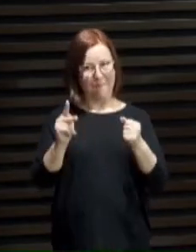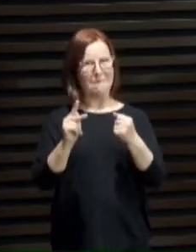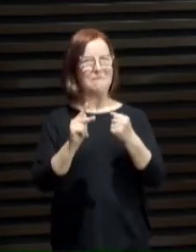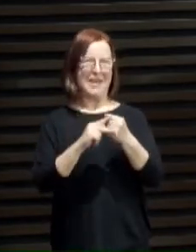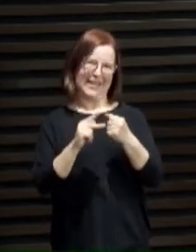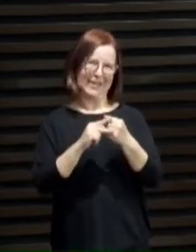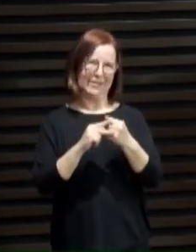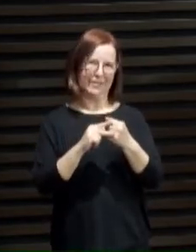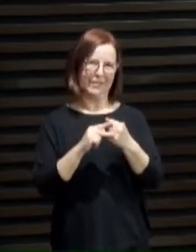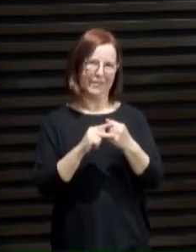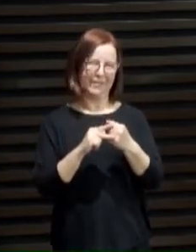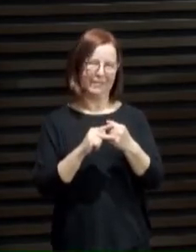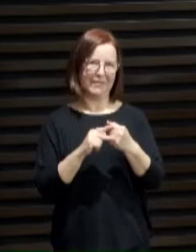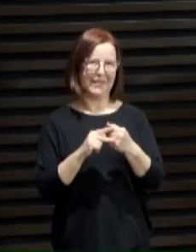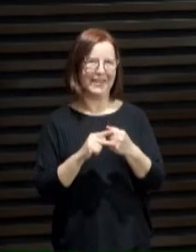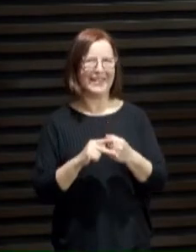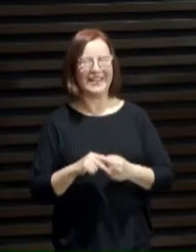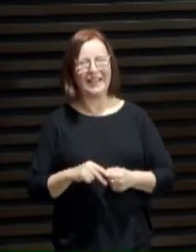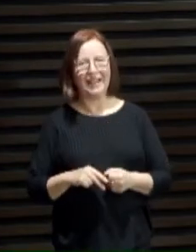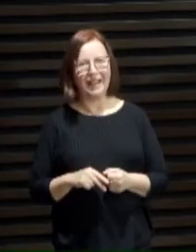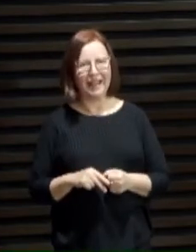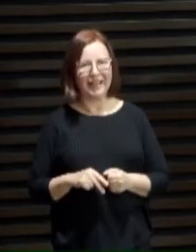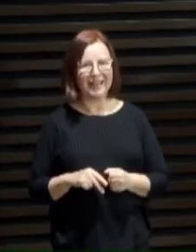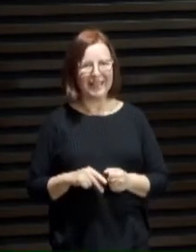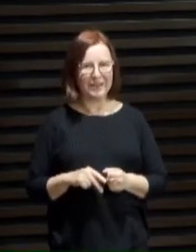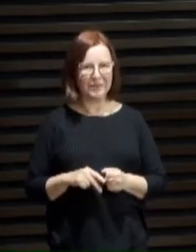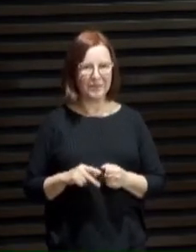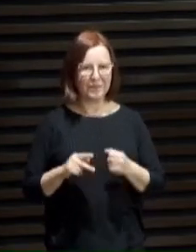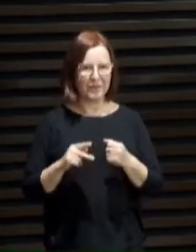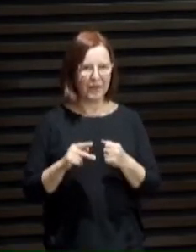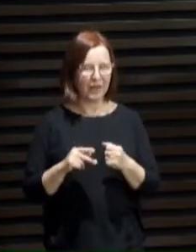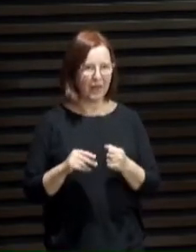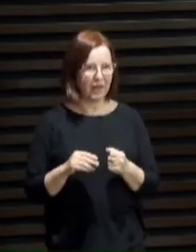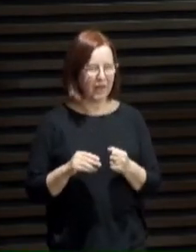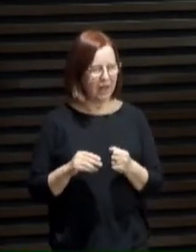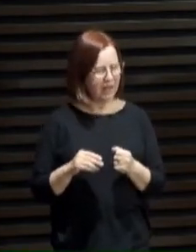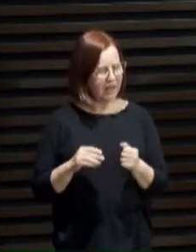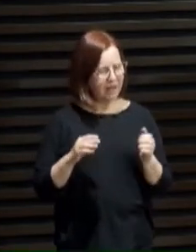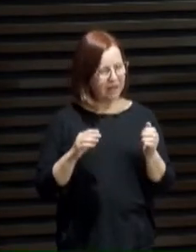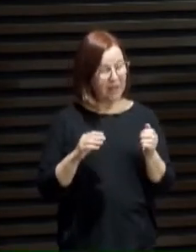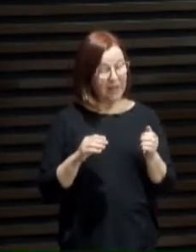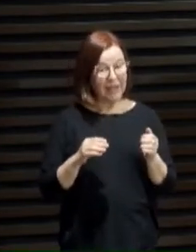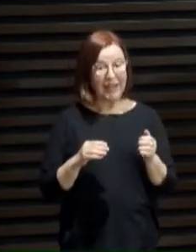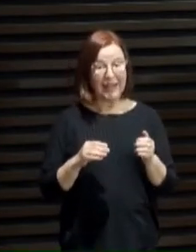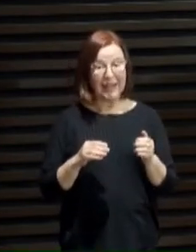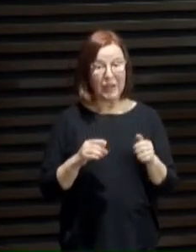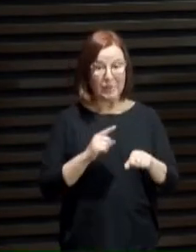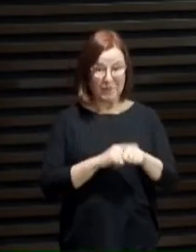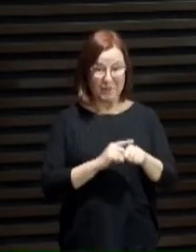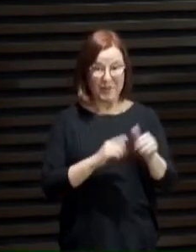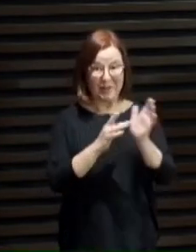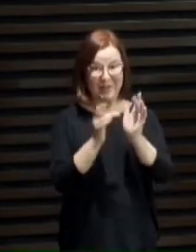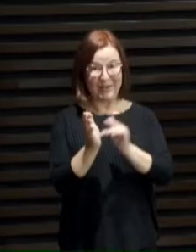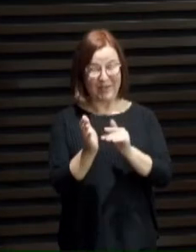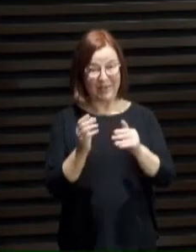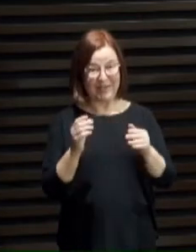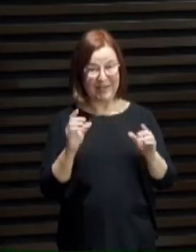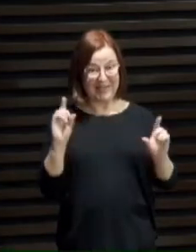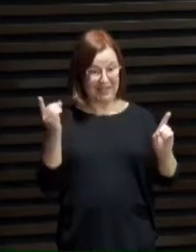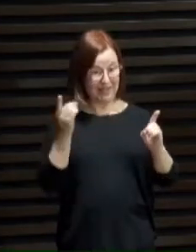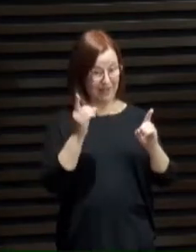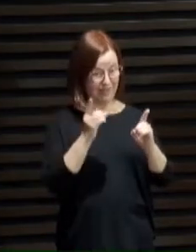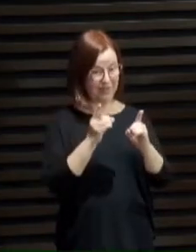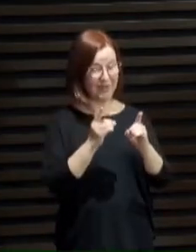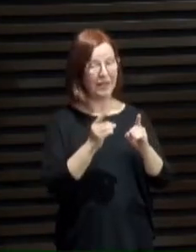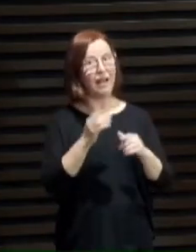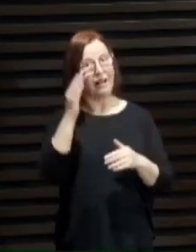aquele homem tão piedoso que quando chega lá para secar os pés de Jesus, vai lá lavar os pés dele. Jesus já sabe que vem problema,